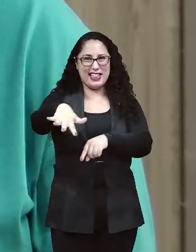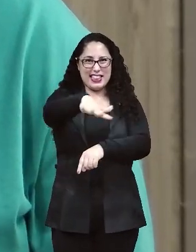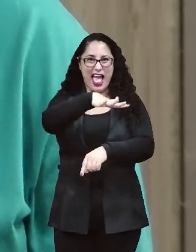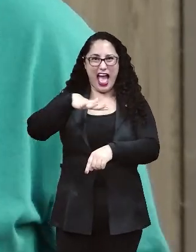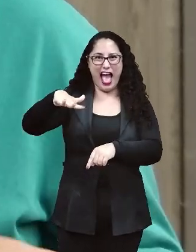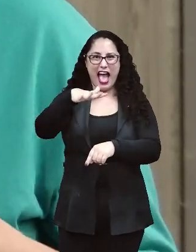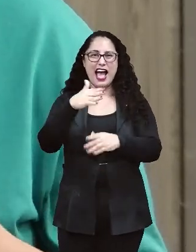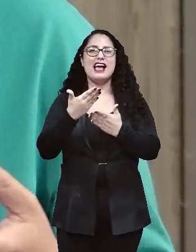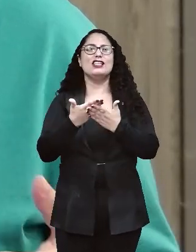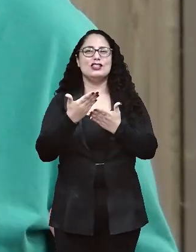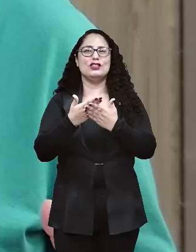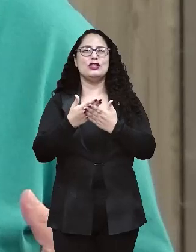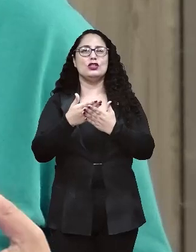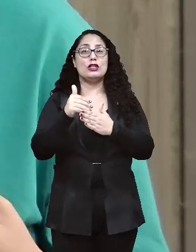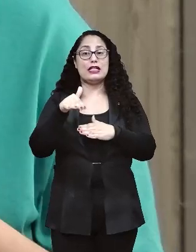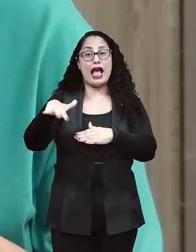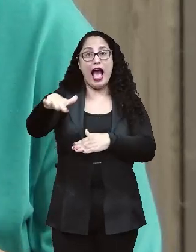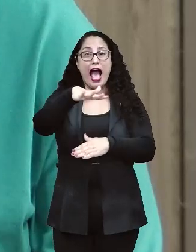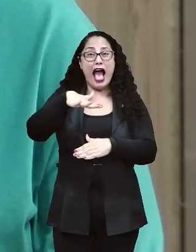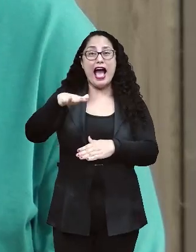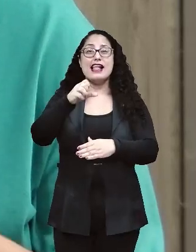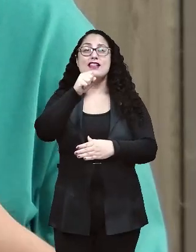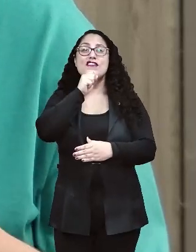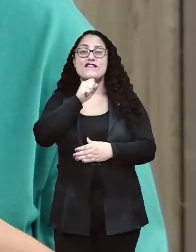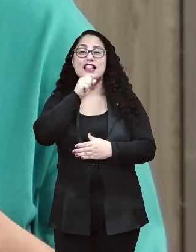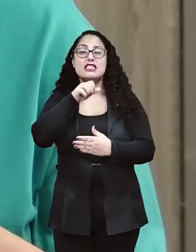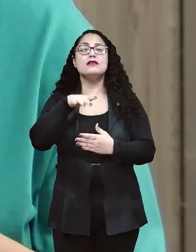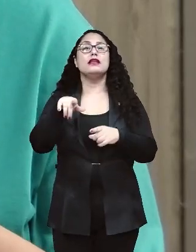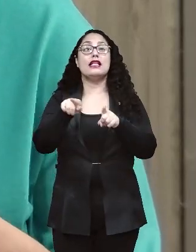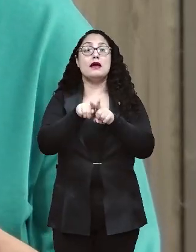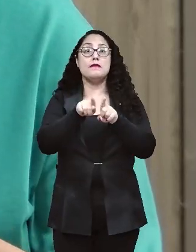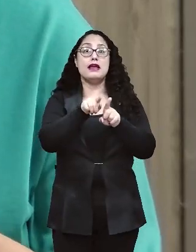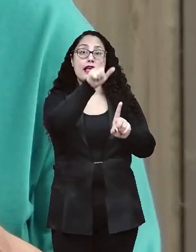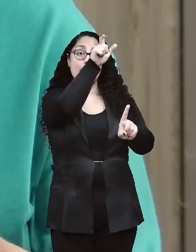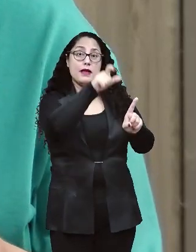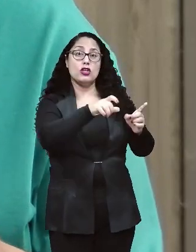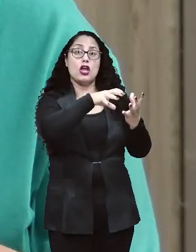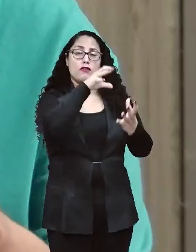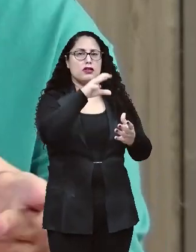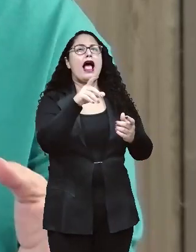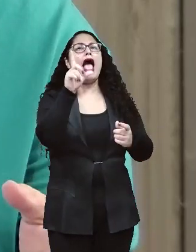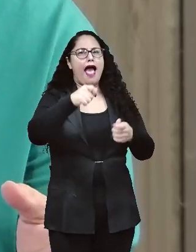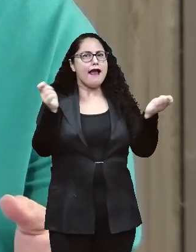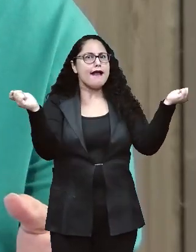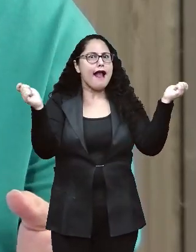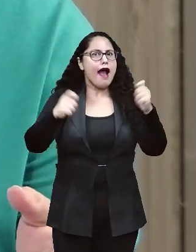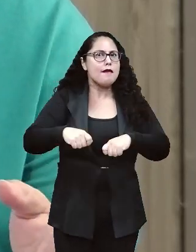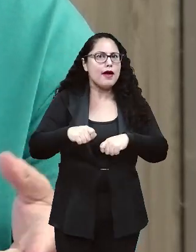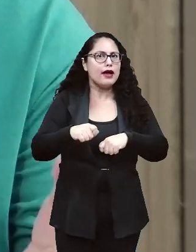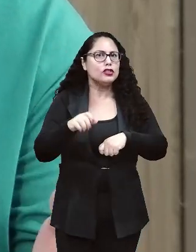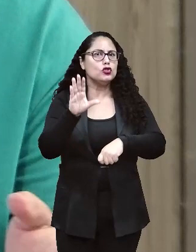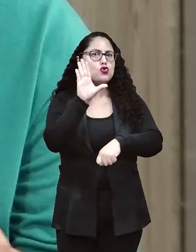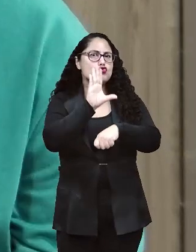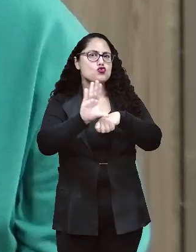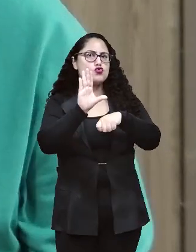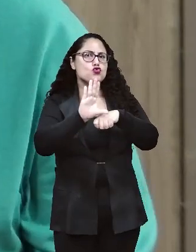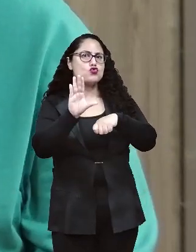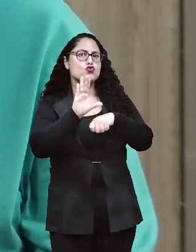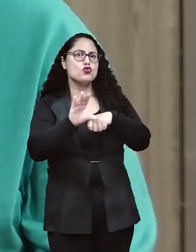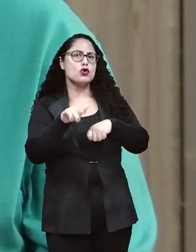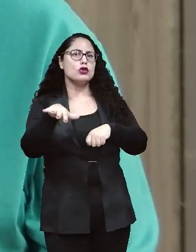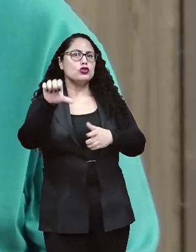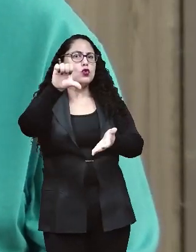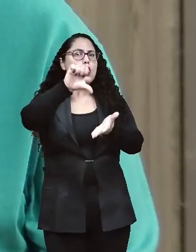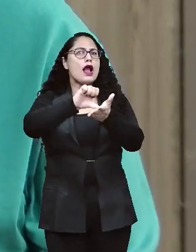de estudo do envelhecimento, que as pessoas idosas são capazes. Os cursos para pessoas idosas do